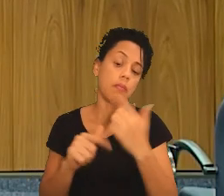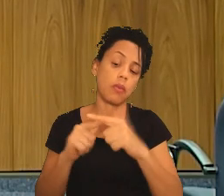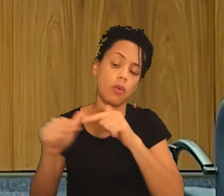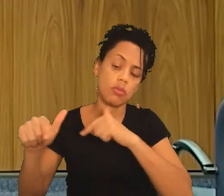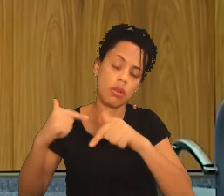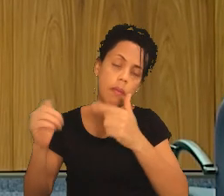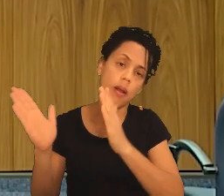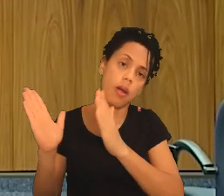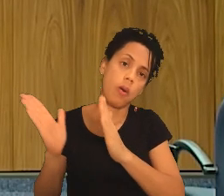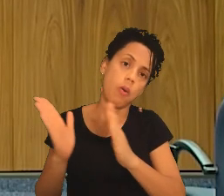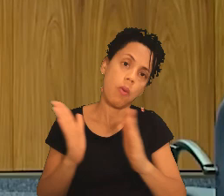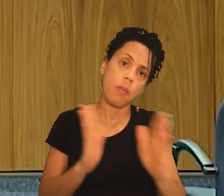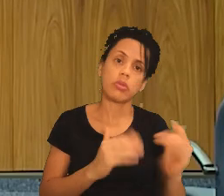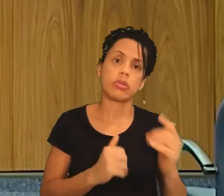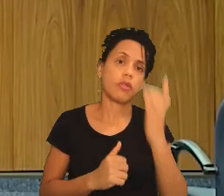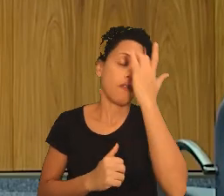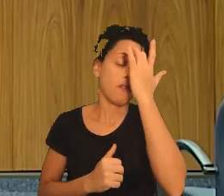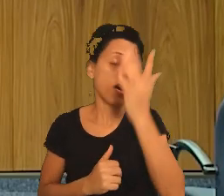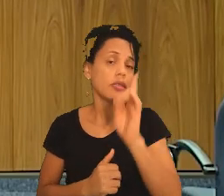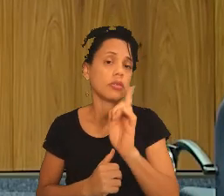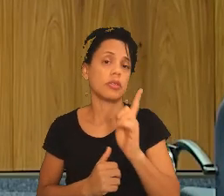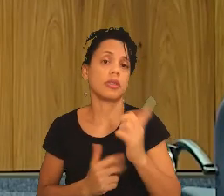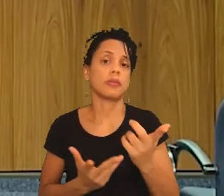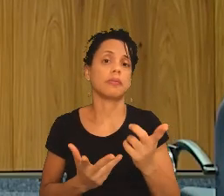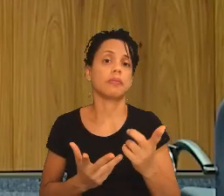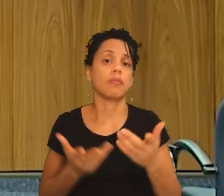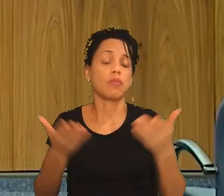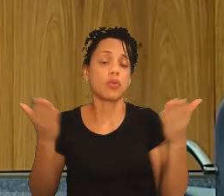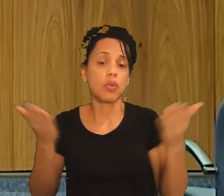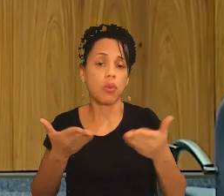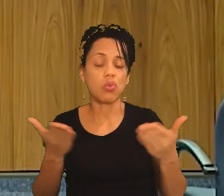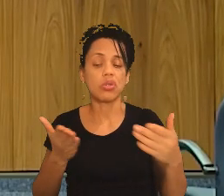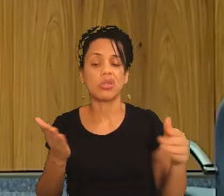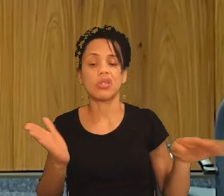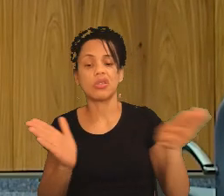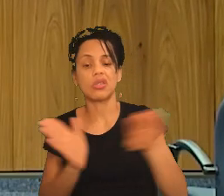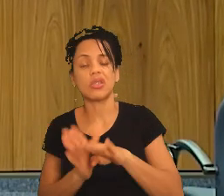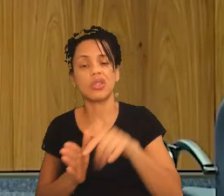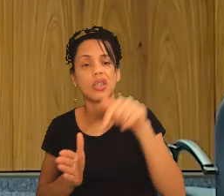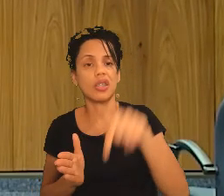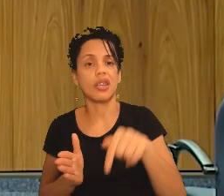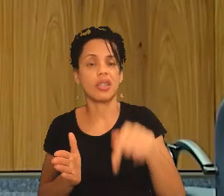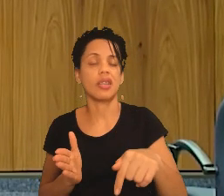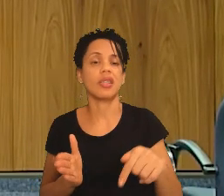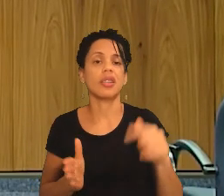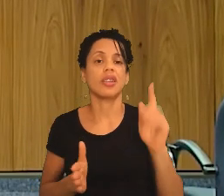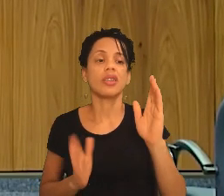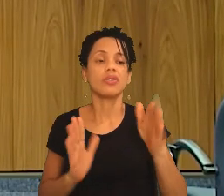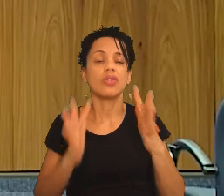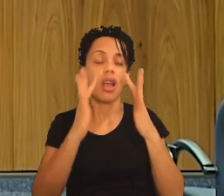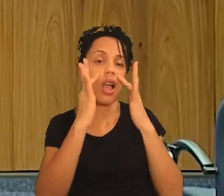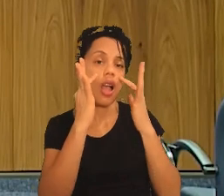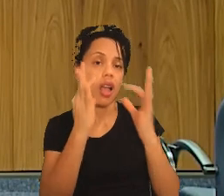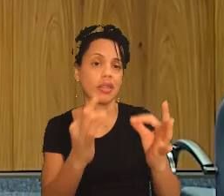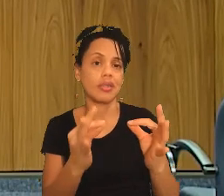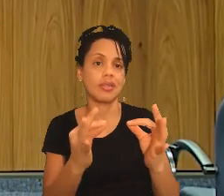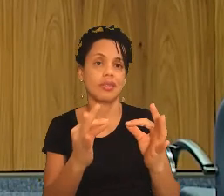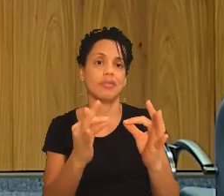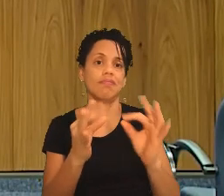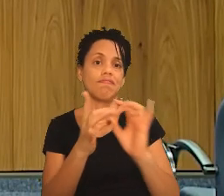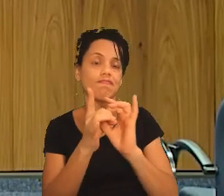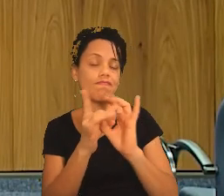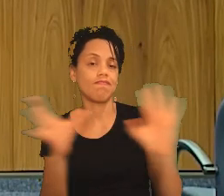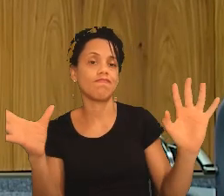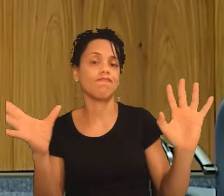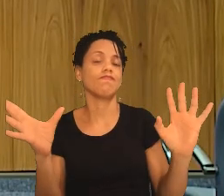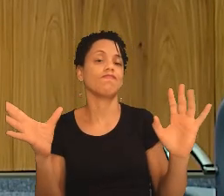direito, a gente consegue quebrar, né? Então, assim, acho que todo esse trabalho é um processo. Eu acho